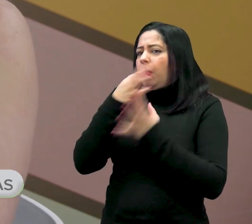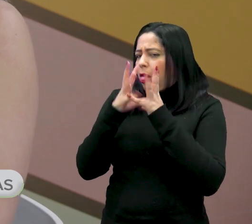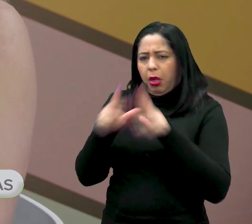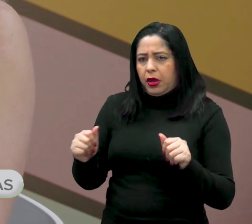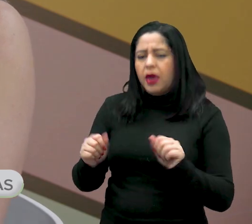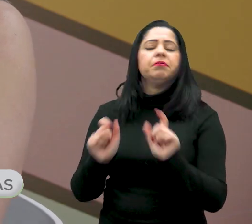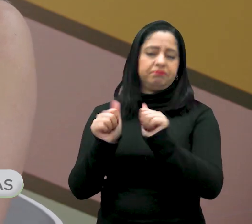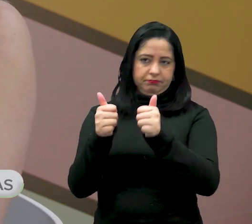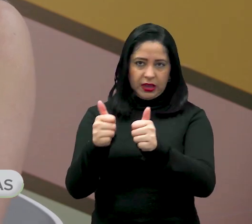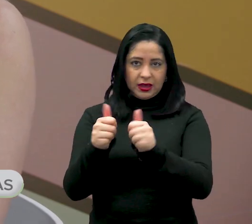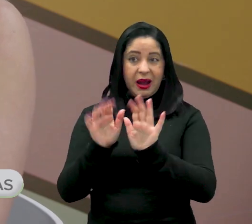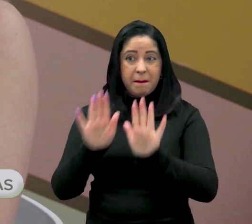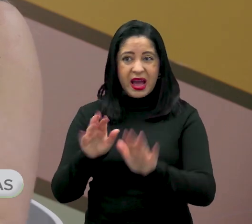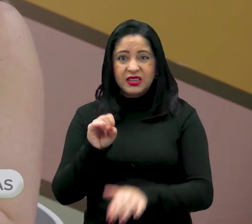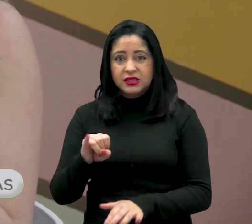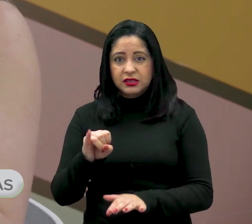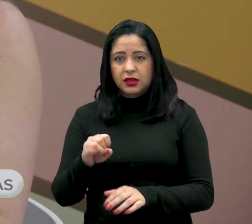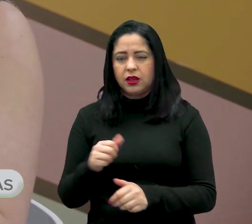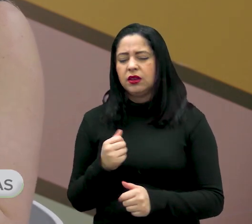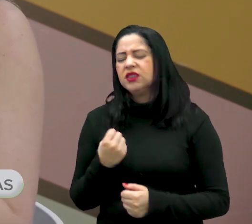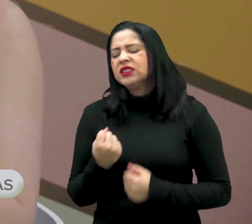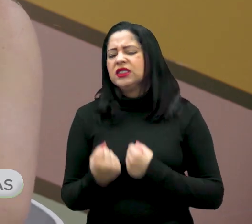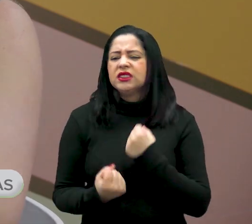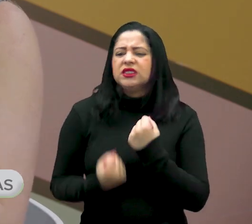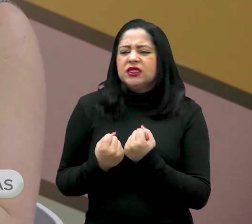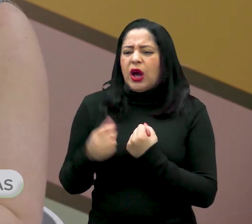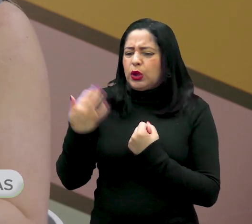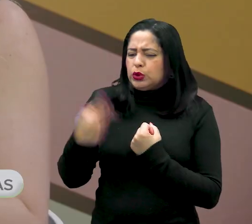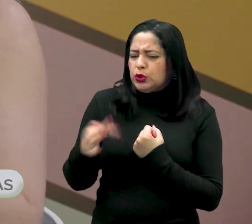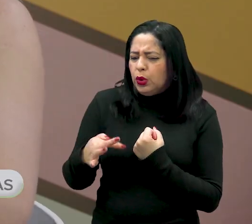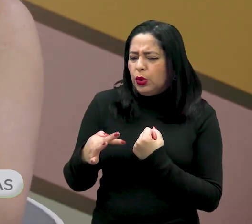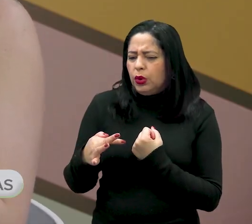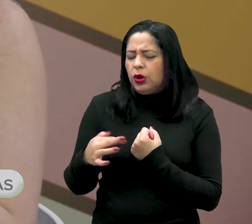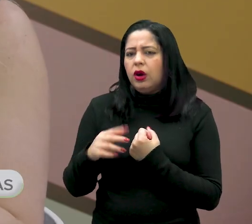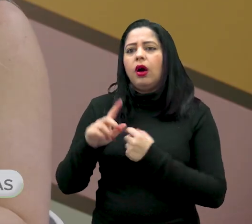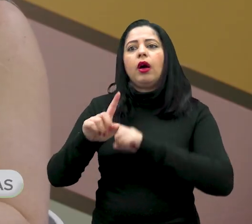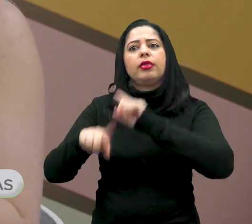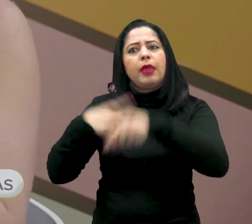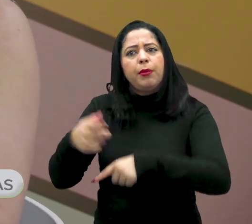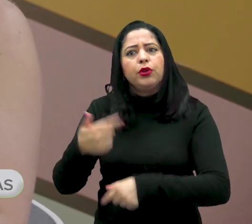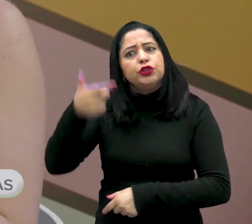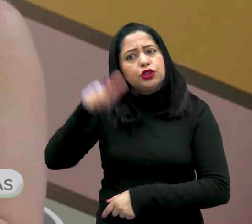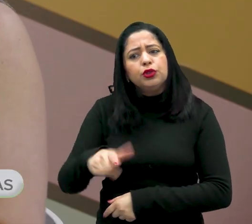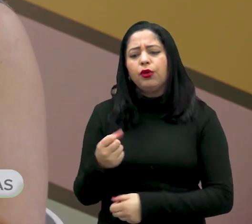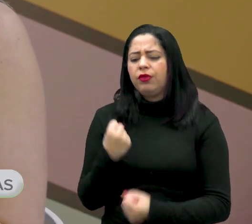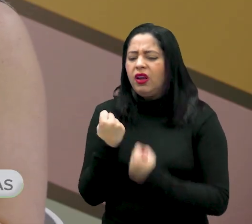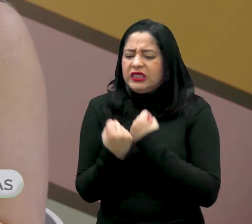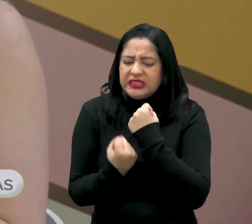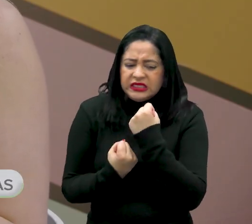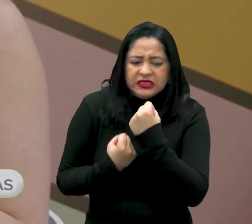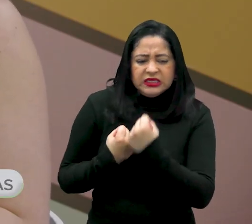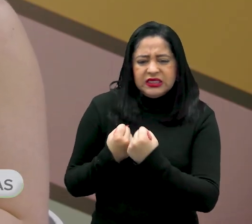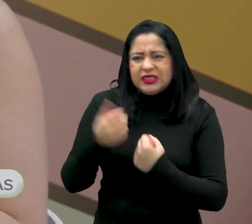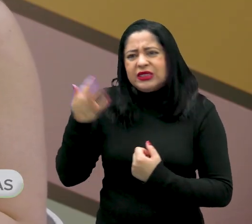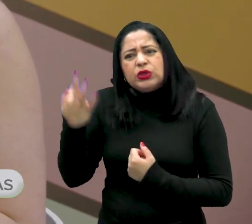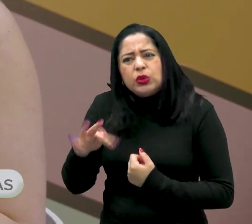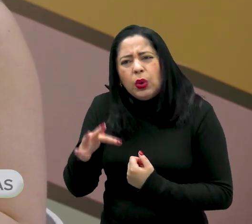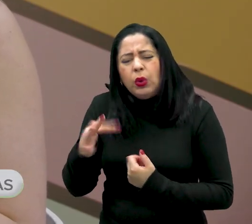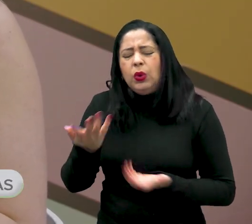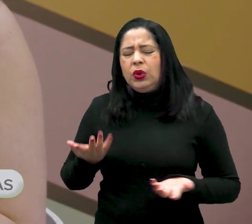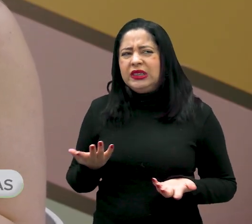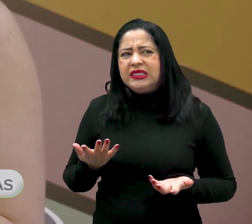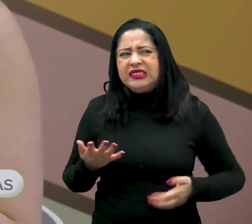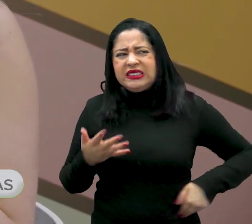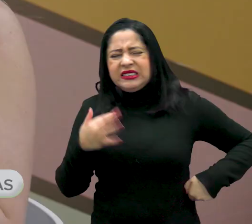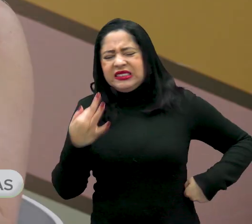ela sumiu, ok. Agora, aquela dorzinha que está vindo toda semana, está tendo que tomar um remédio, está tendo dor